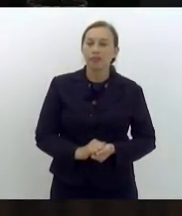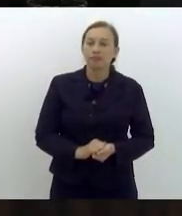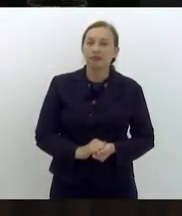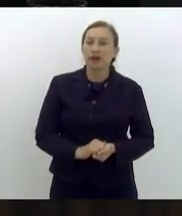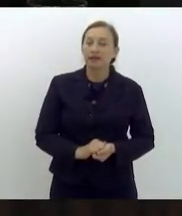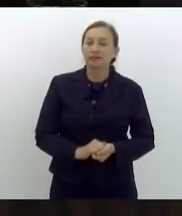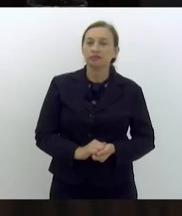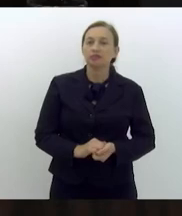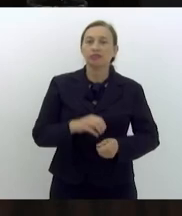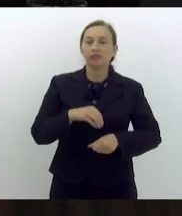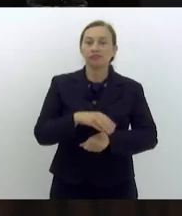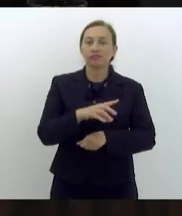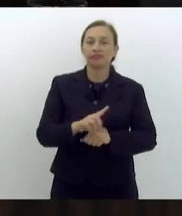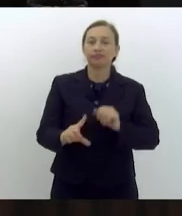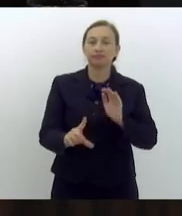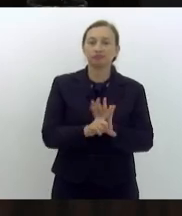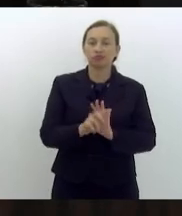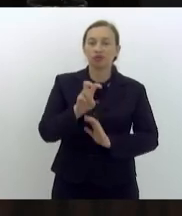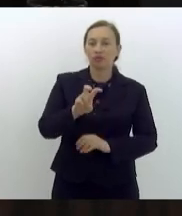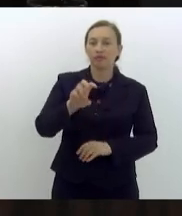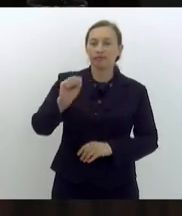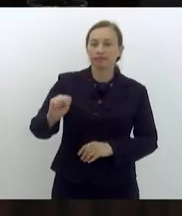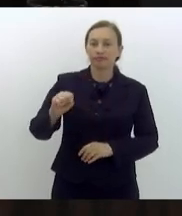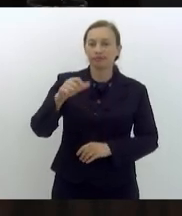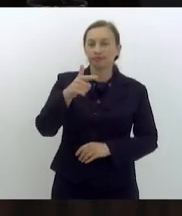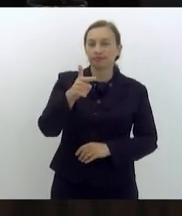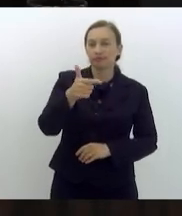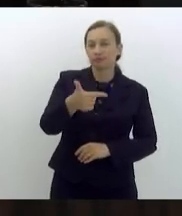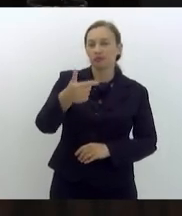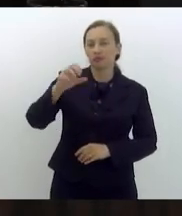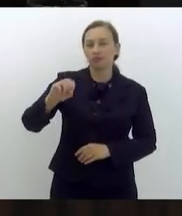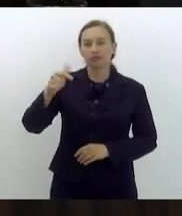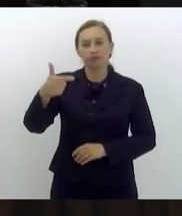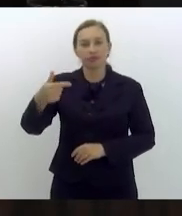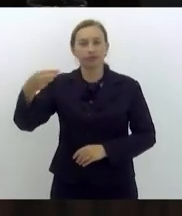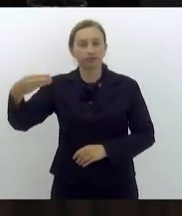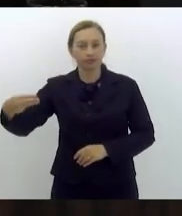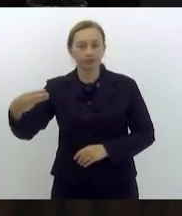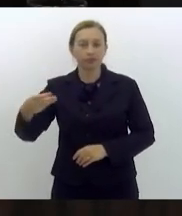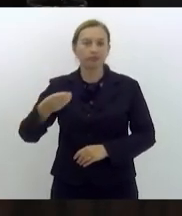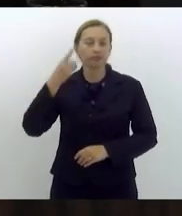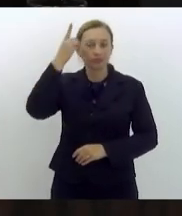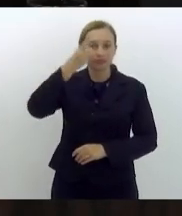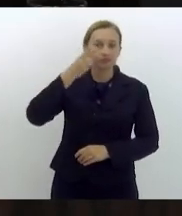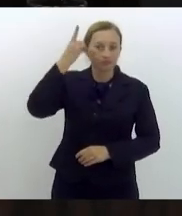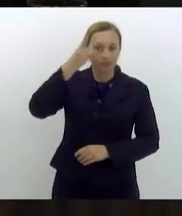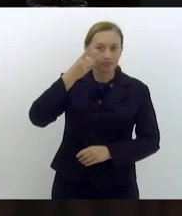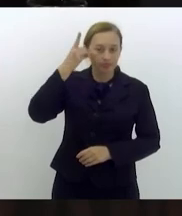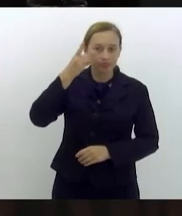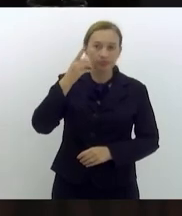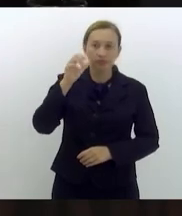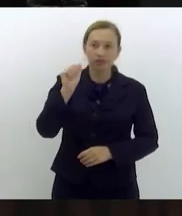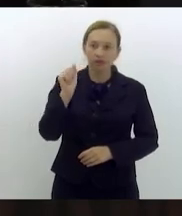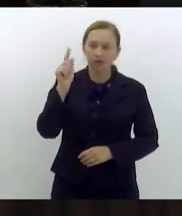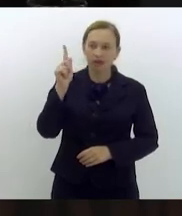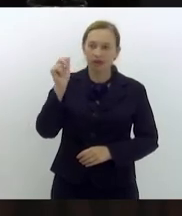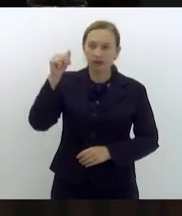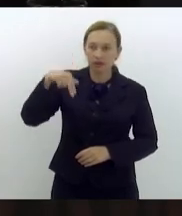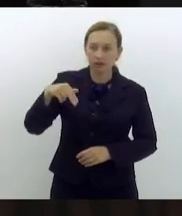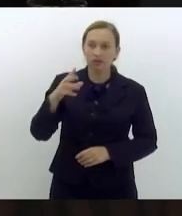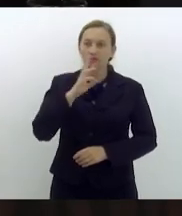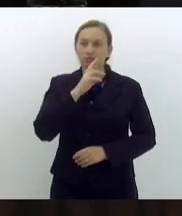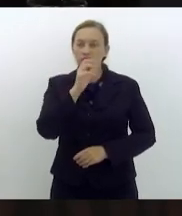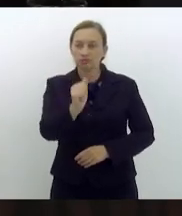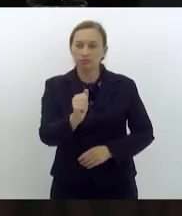indicação legislativa número 58 barra 2023 de autoria dos deputados Alain Lopes Rodrigo